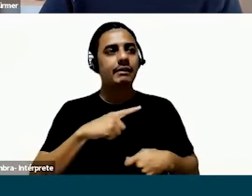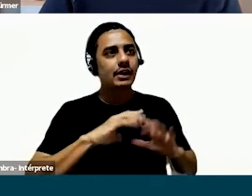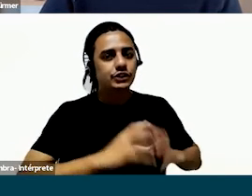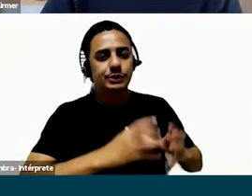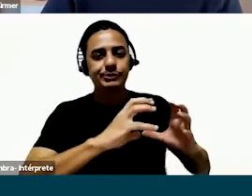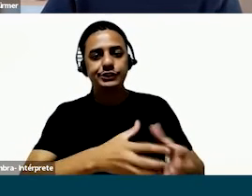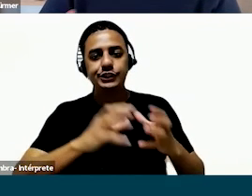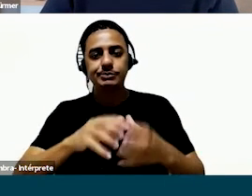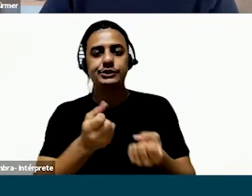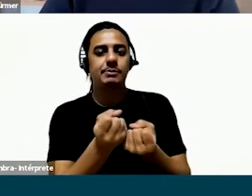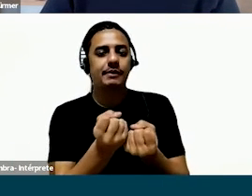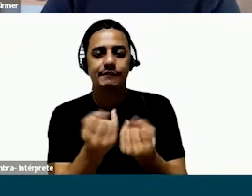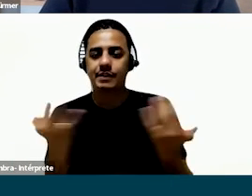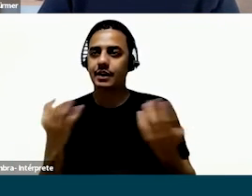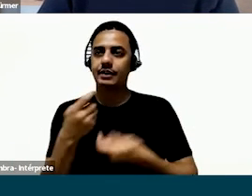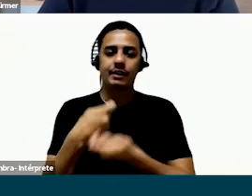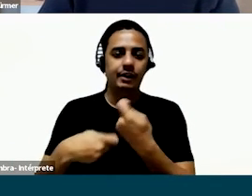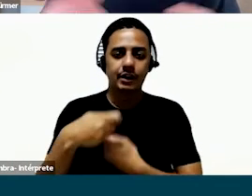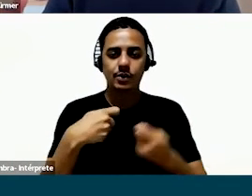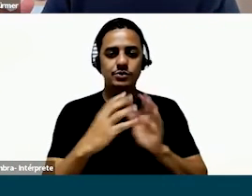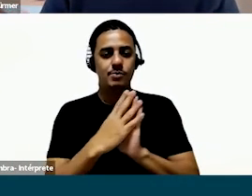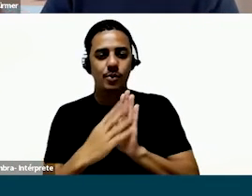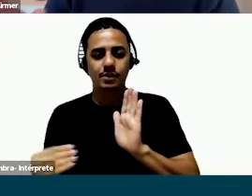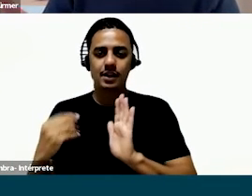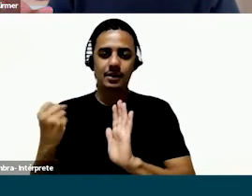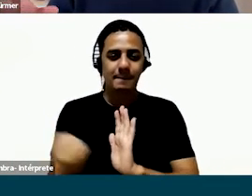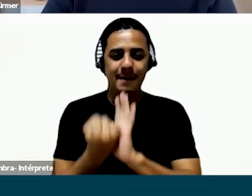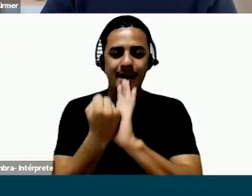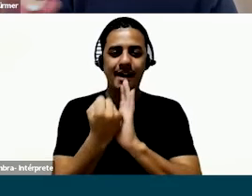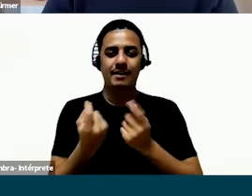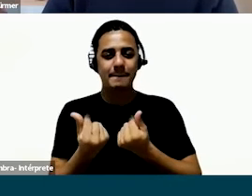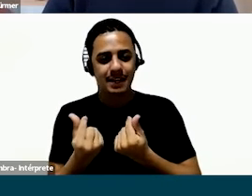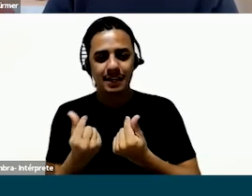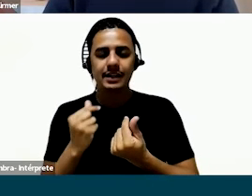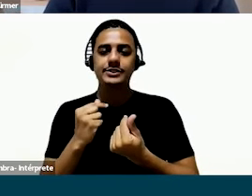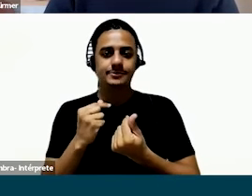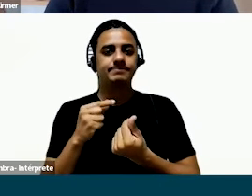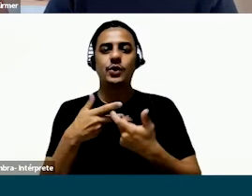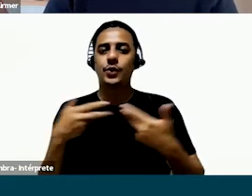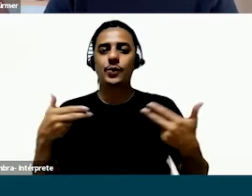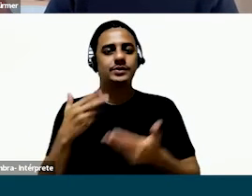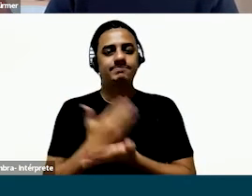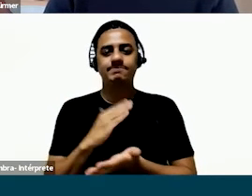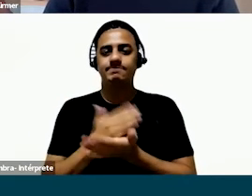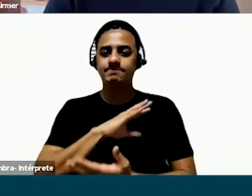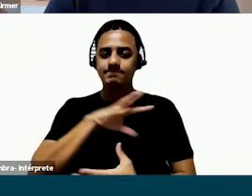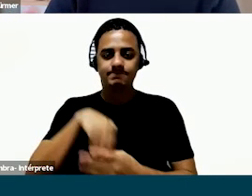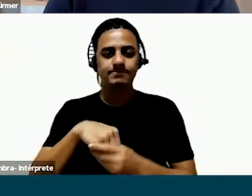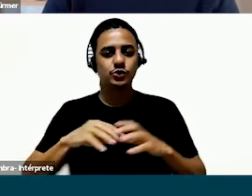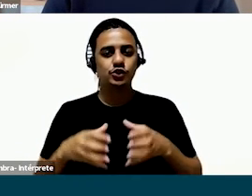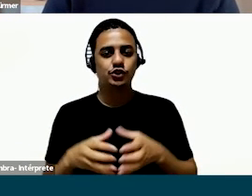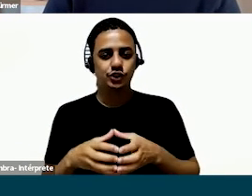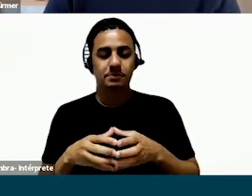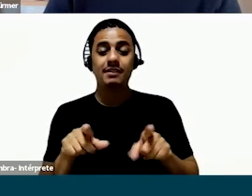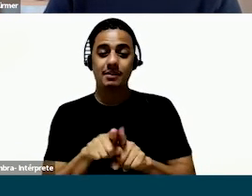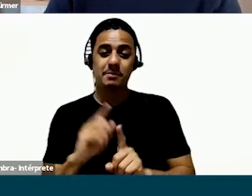normalmente depende do esforço de múltiplos times, de oferta, modelo de negócio, posicionamento de marca e preço, por exemplo, coisas que não estão na